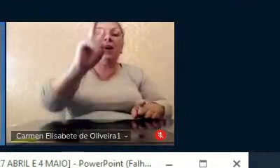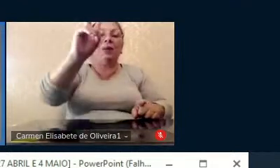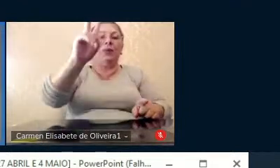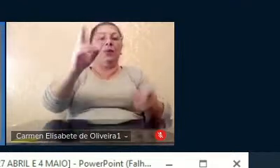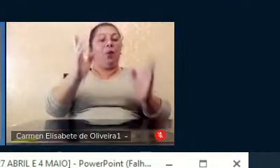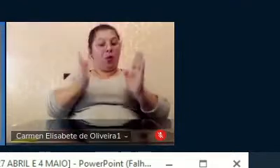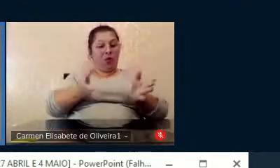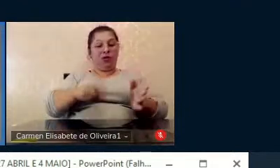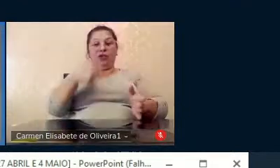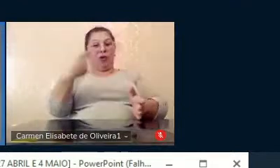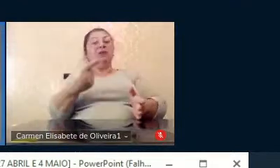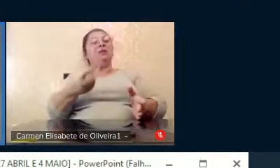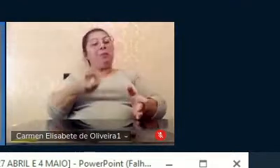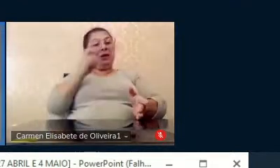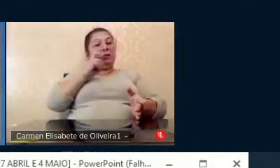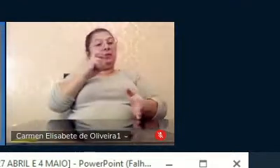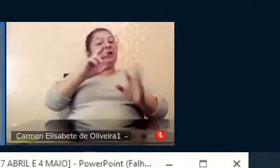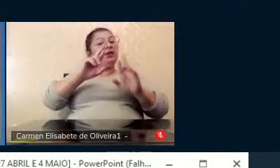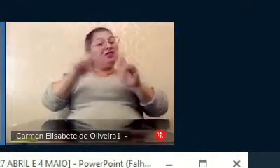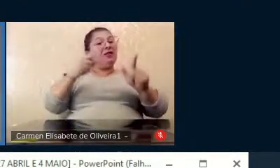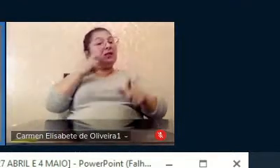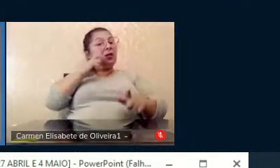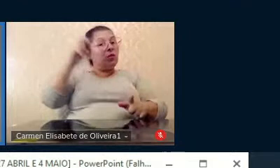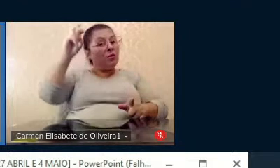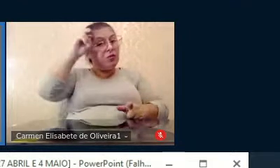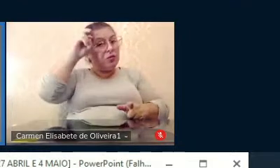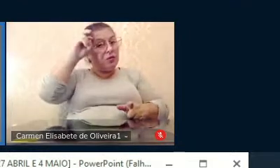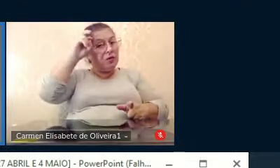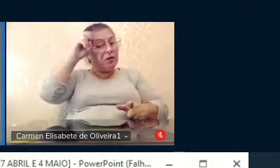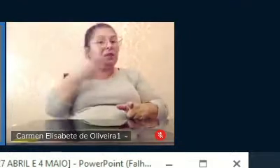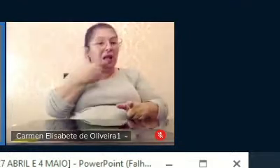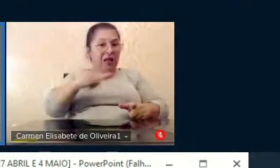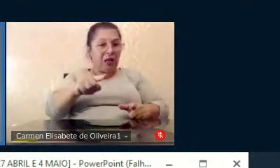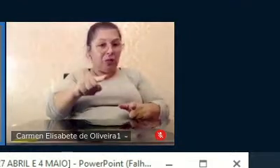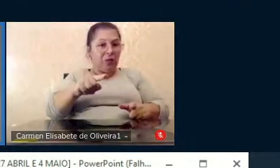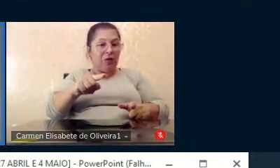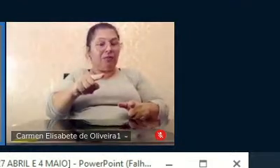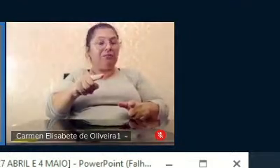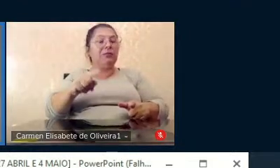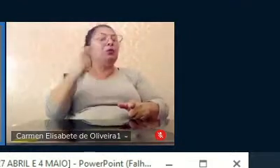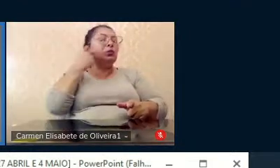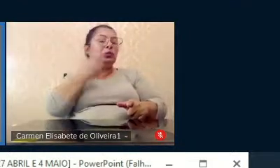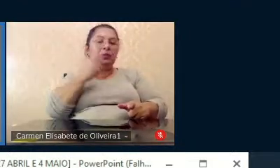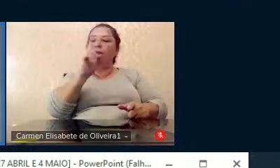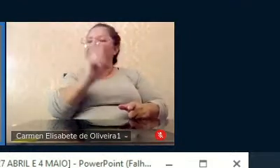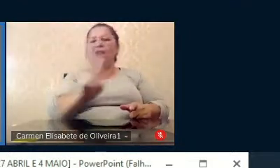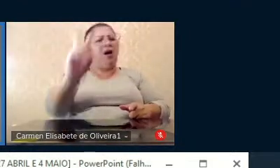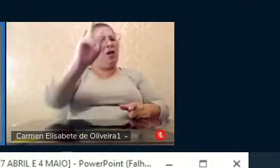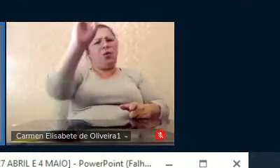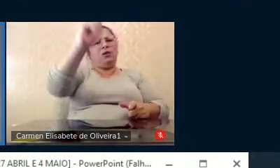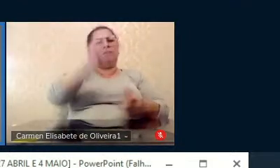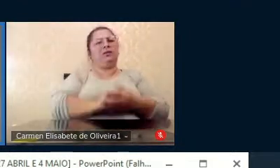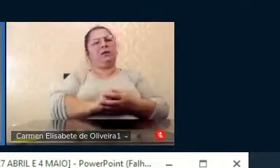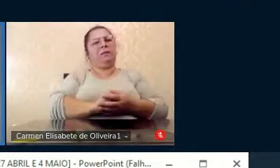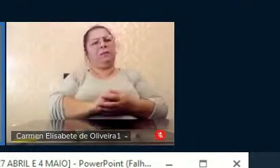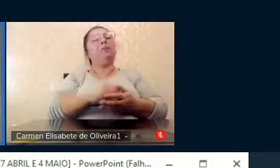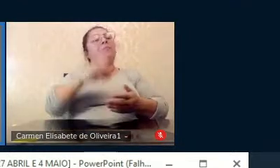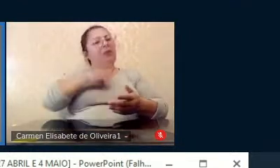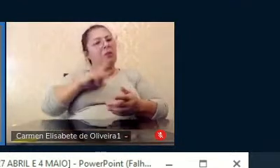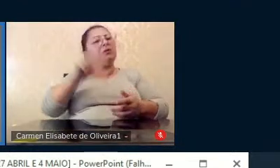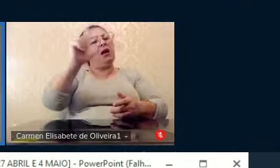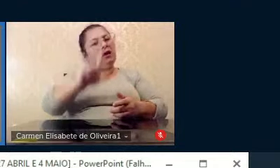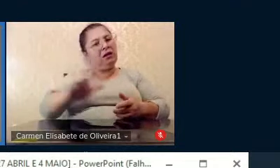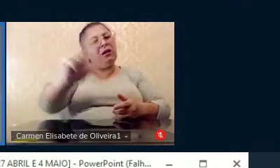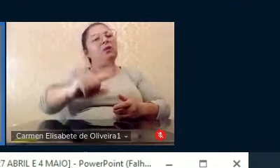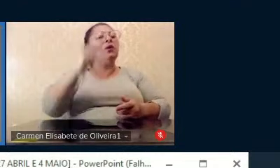Mas hoje a gente sabe que essa diferença cultural e linguística é muito valorizada pelos surdos. Por isso que a literatura surda,